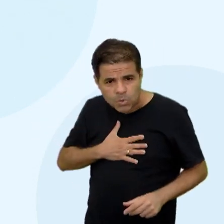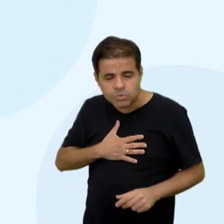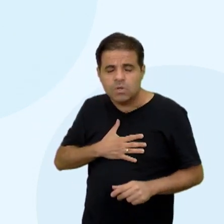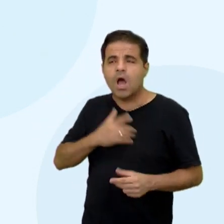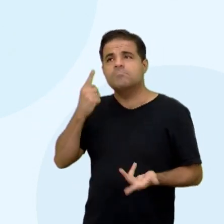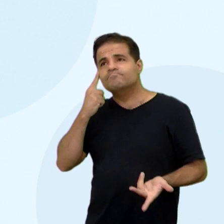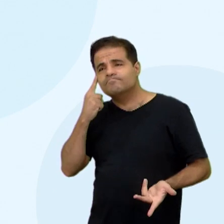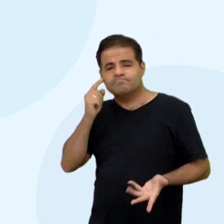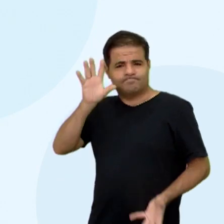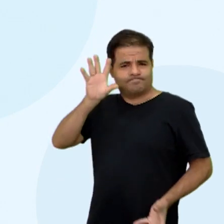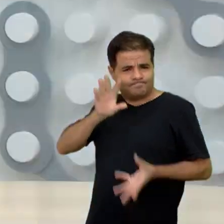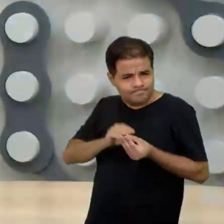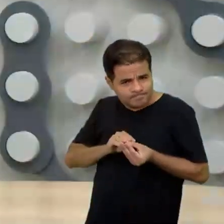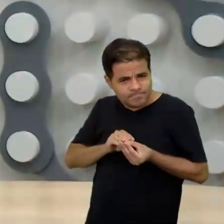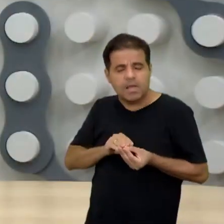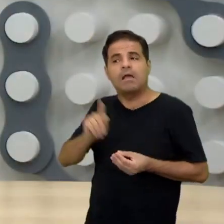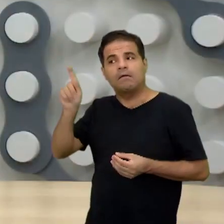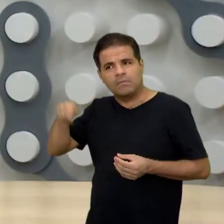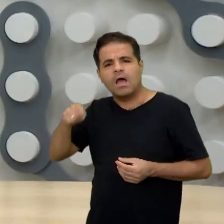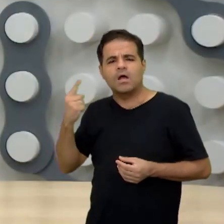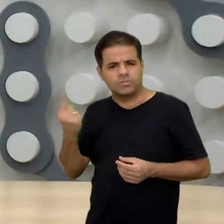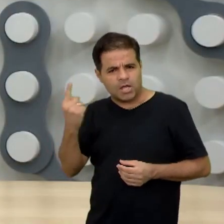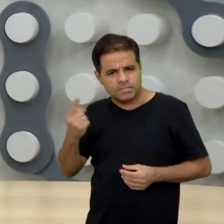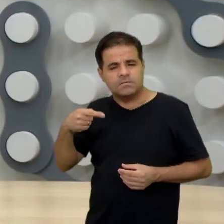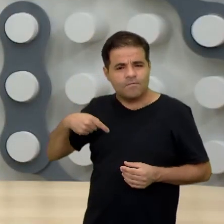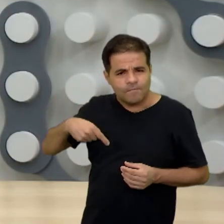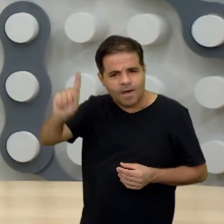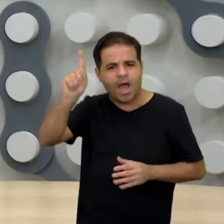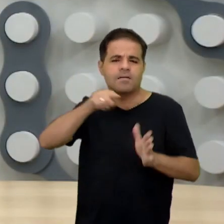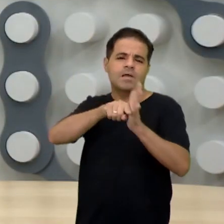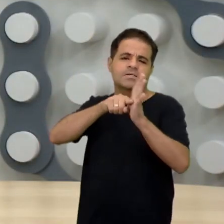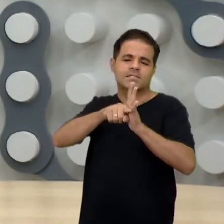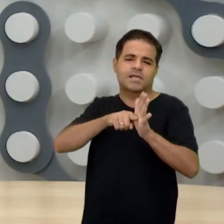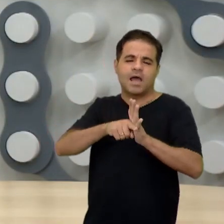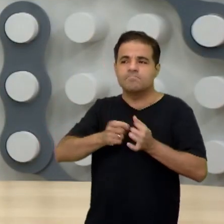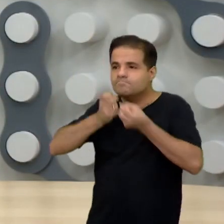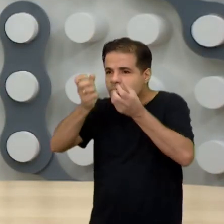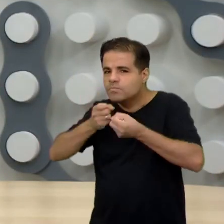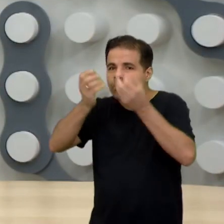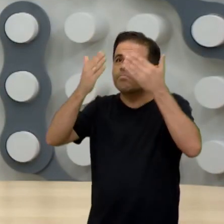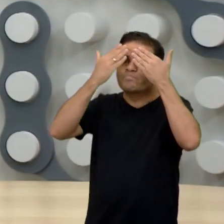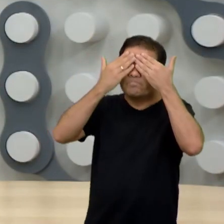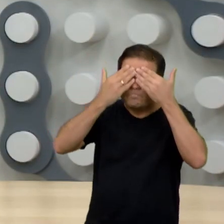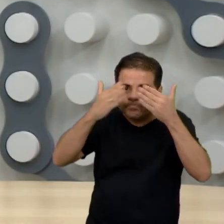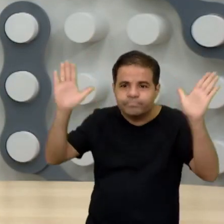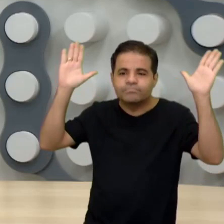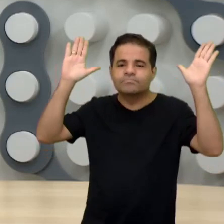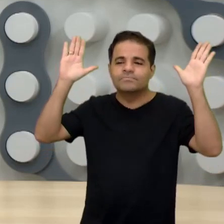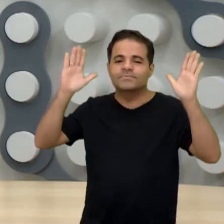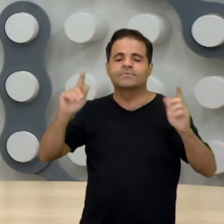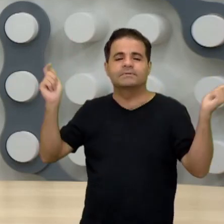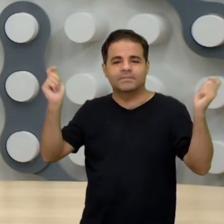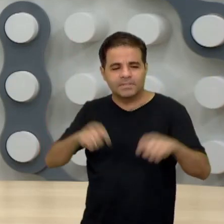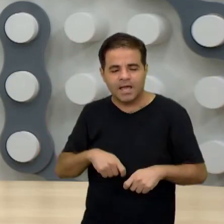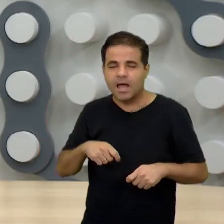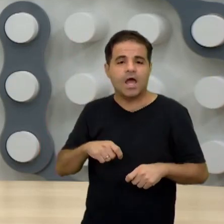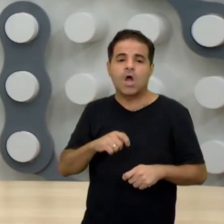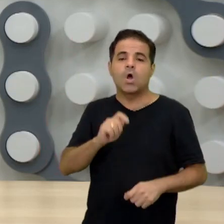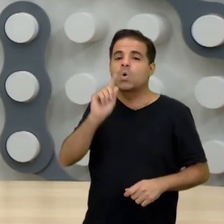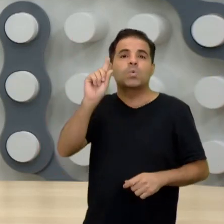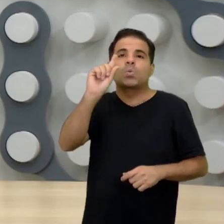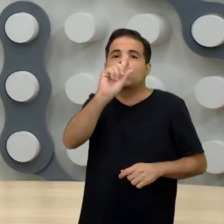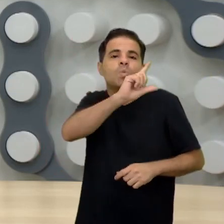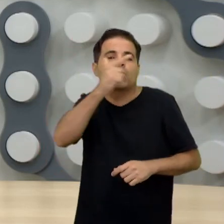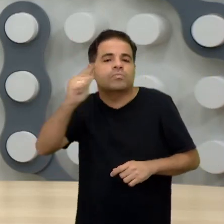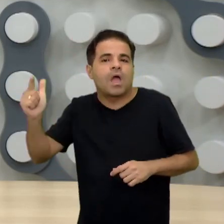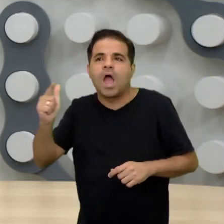muito sucinto, ele pode pesquisar e ter mais informações sobre aquilo, tá? Não existe, tem